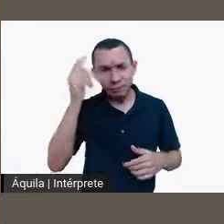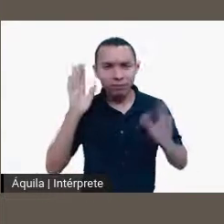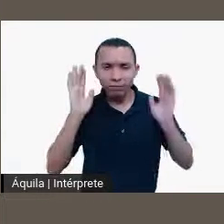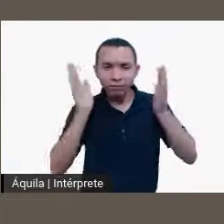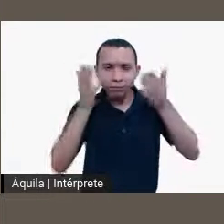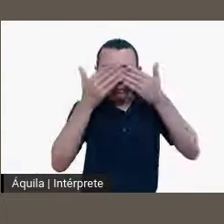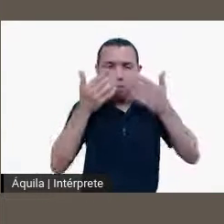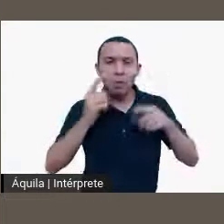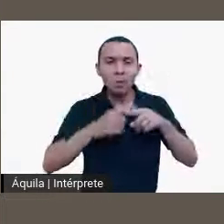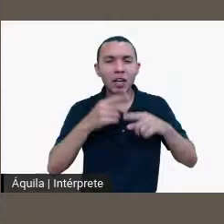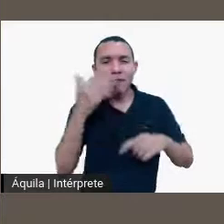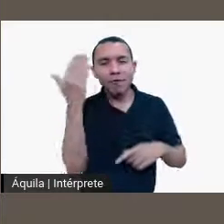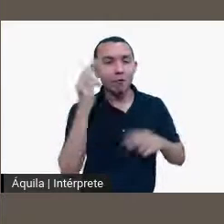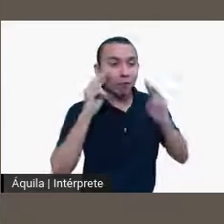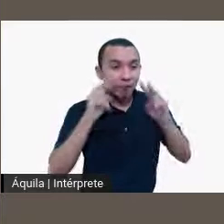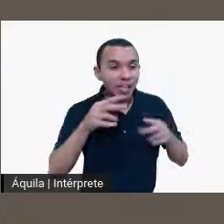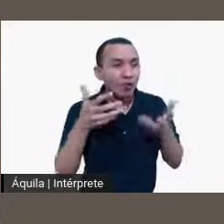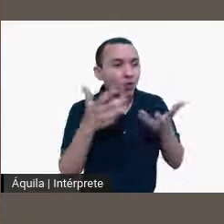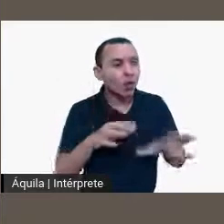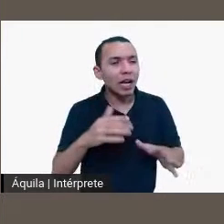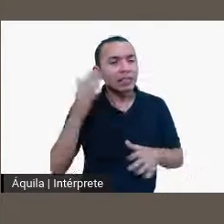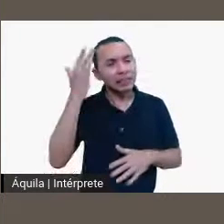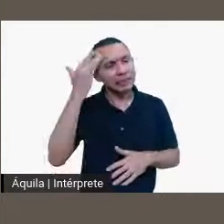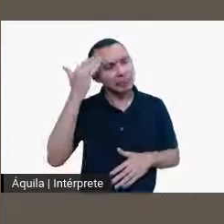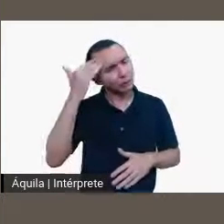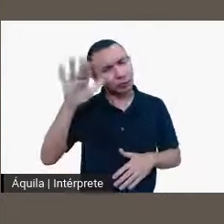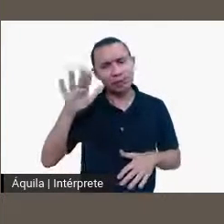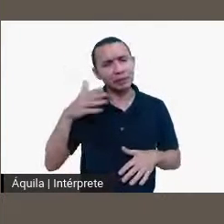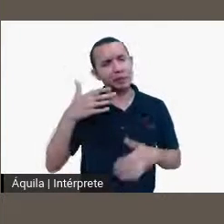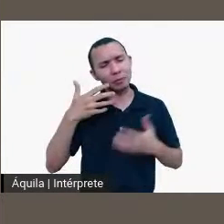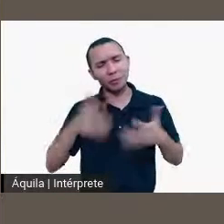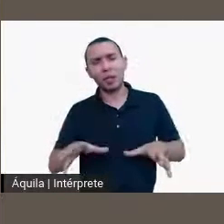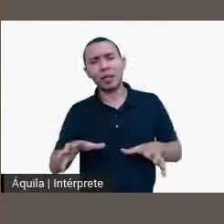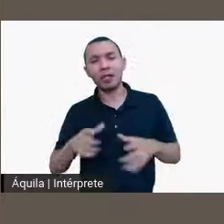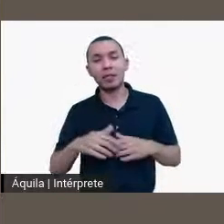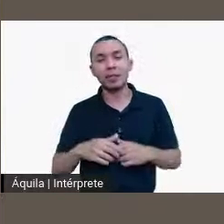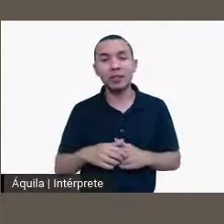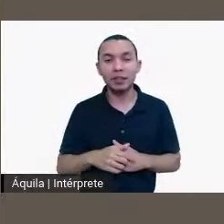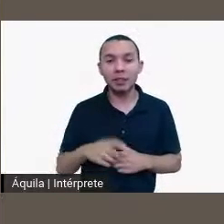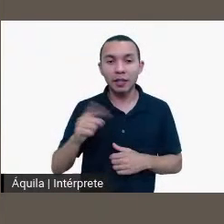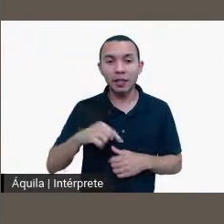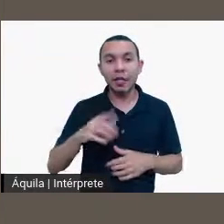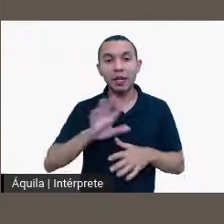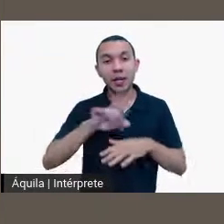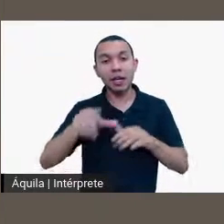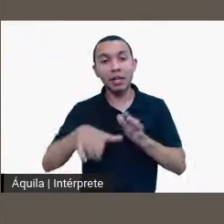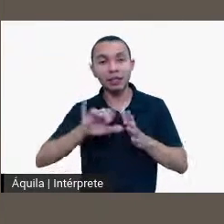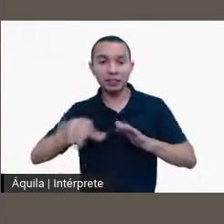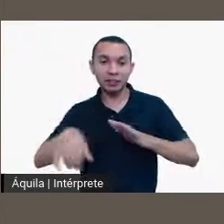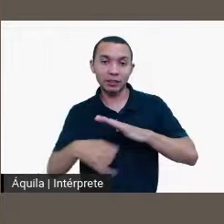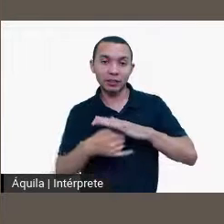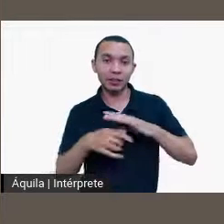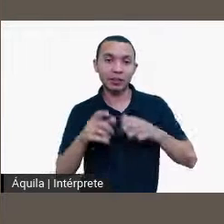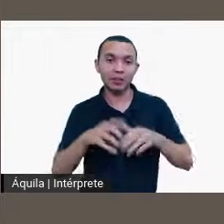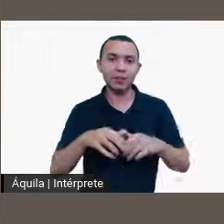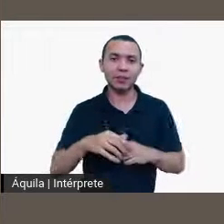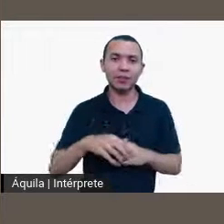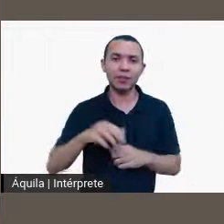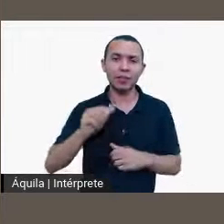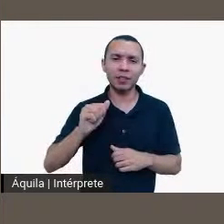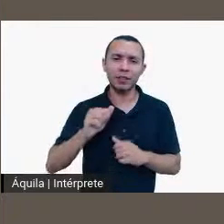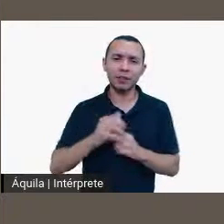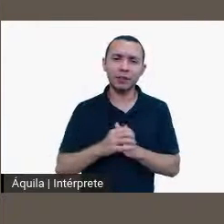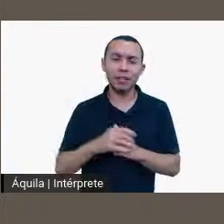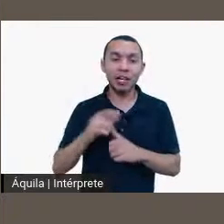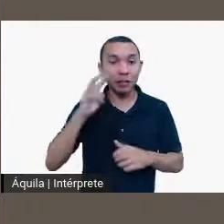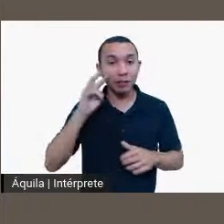ver e de não saber? No caso de Didier Wehrmann, é a parte de baixo de um afresco de Fra Angelico que ele vira pela primeira